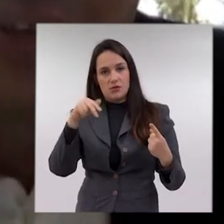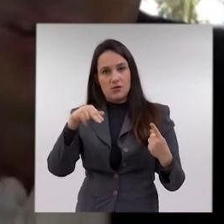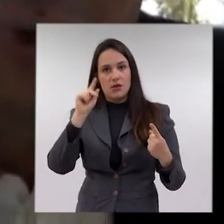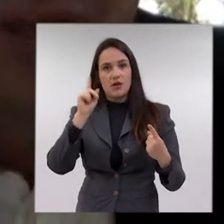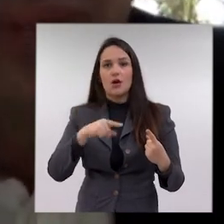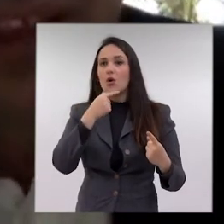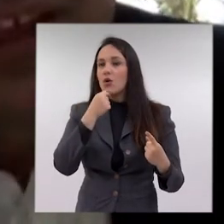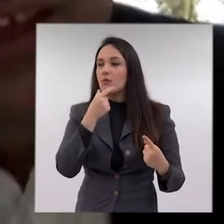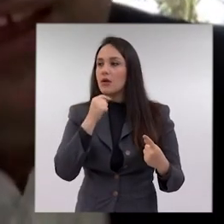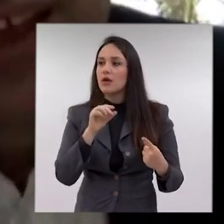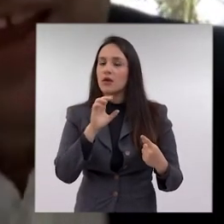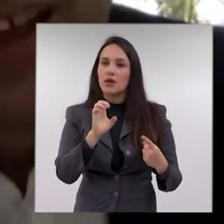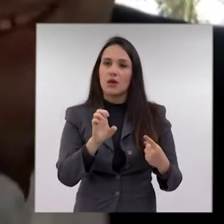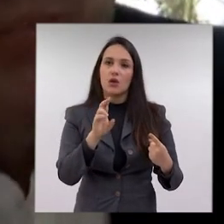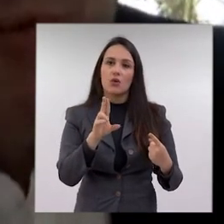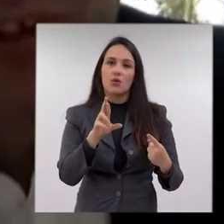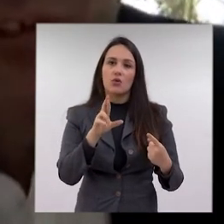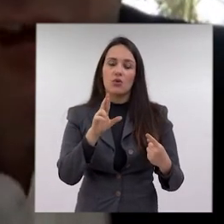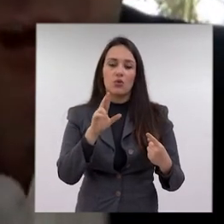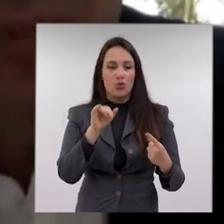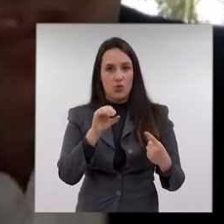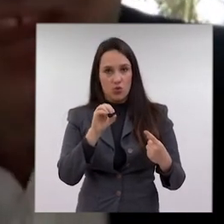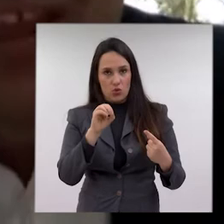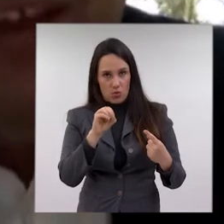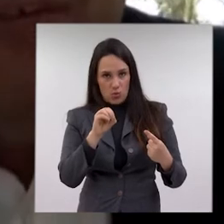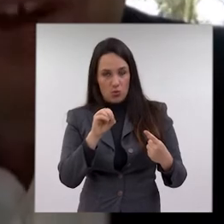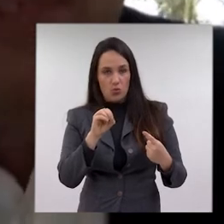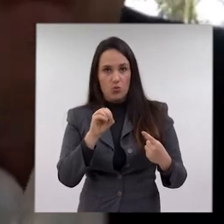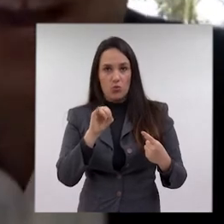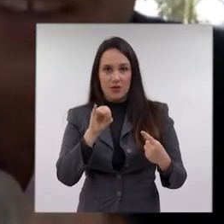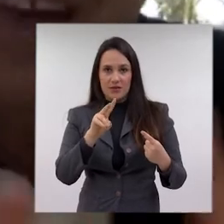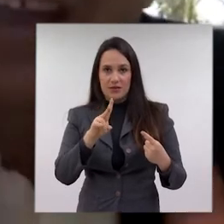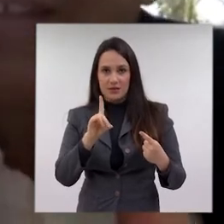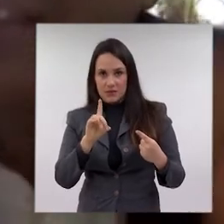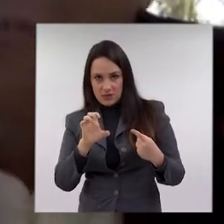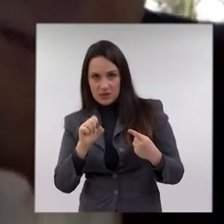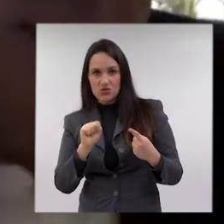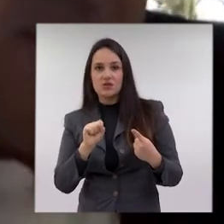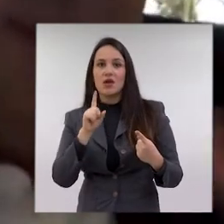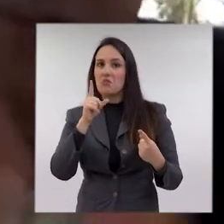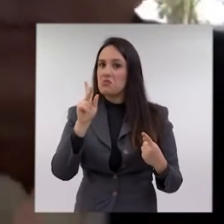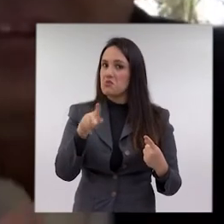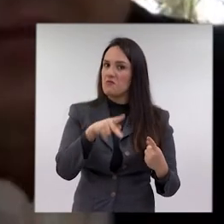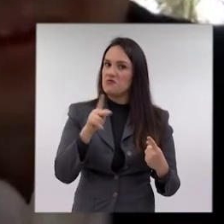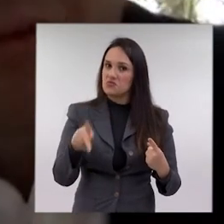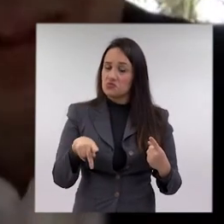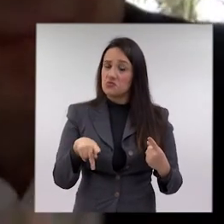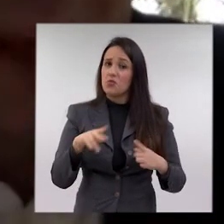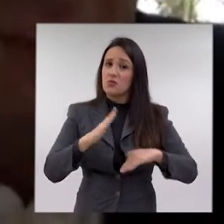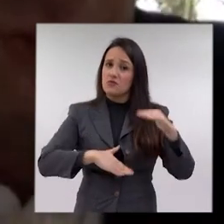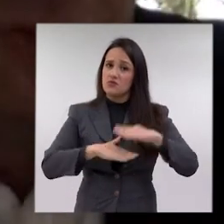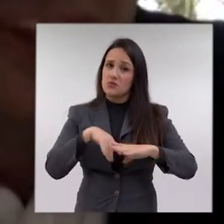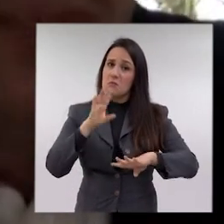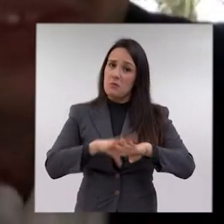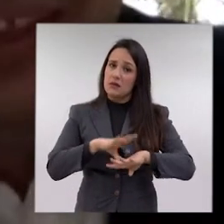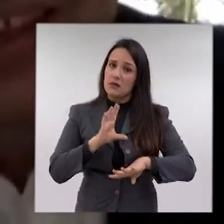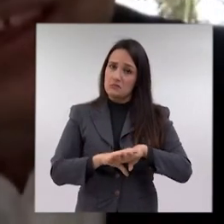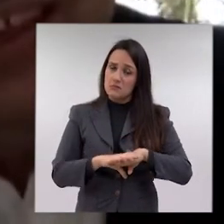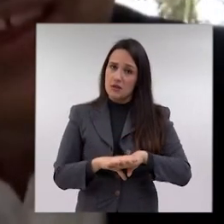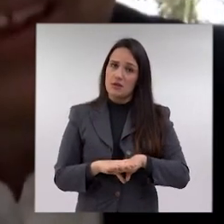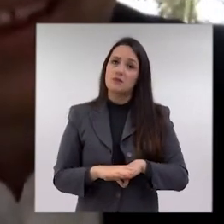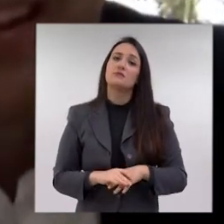de Jesus Biscola. Esse professor, eu falo, tem várias áreas, né, de conhecimento, então ele é um matemático,